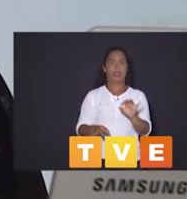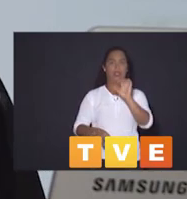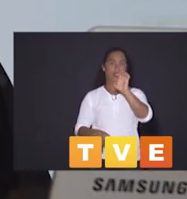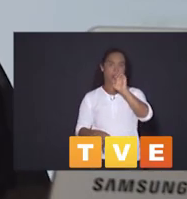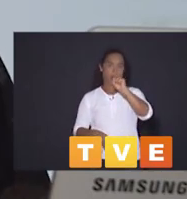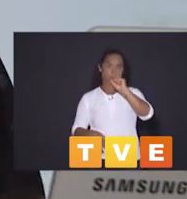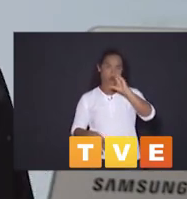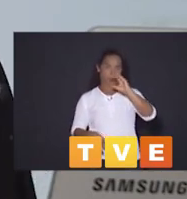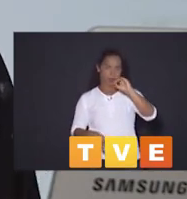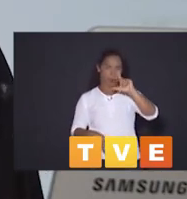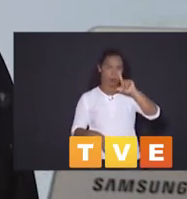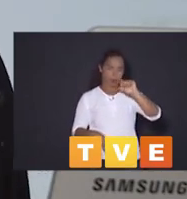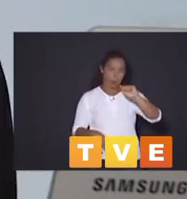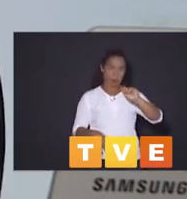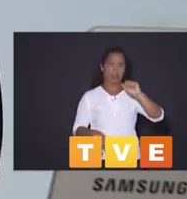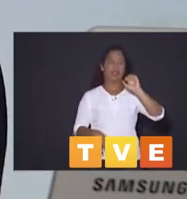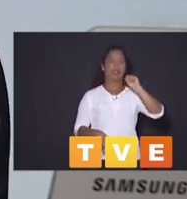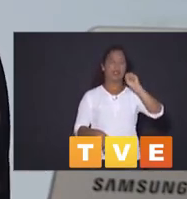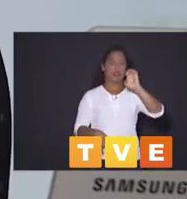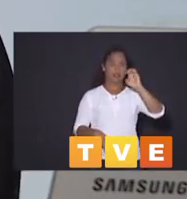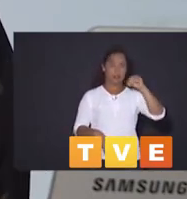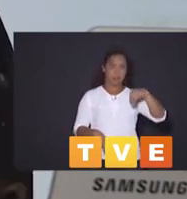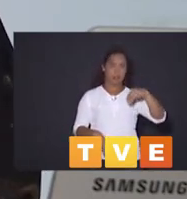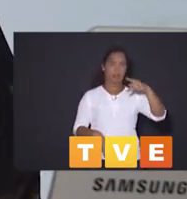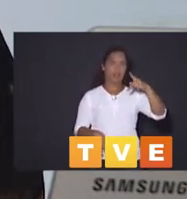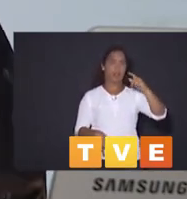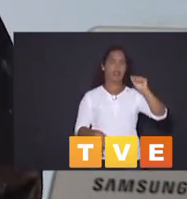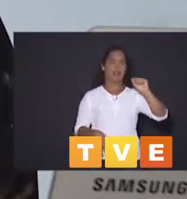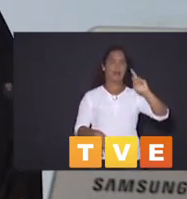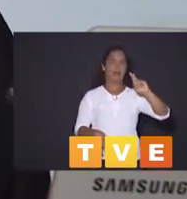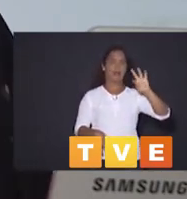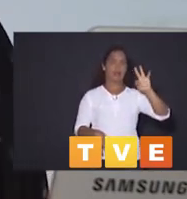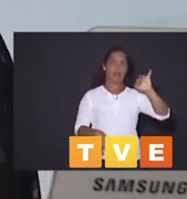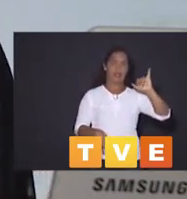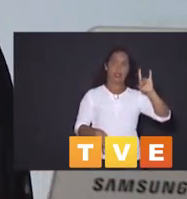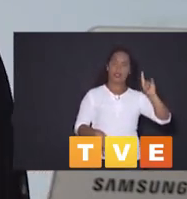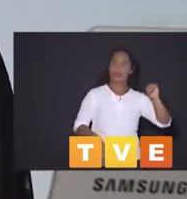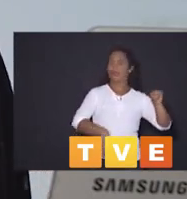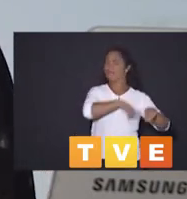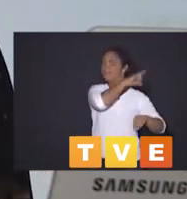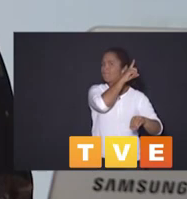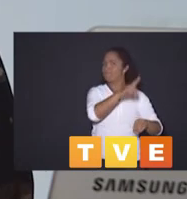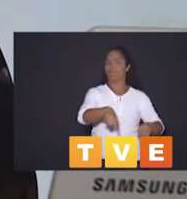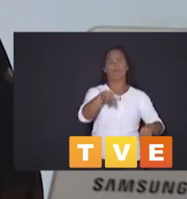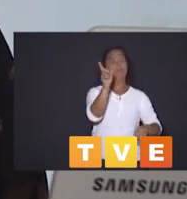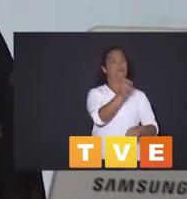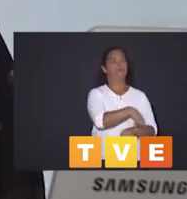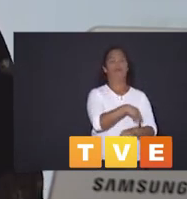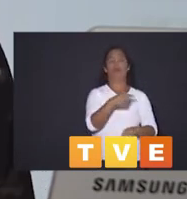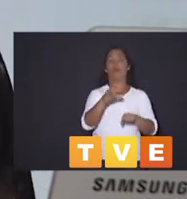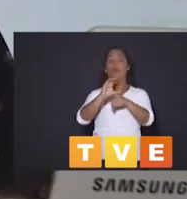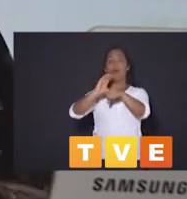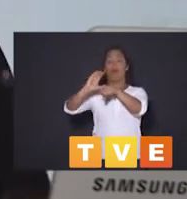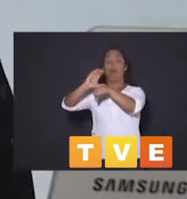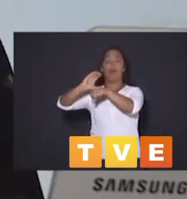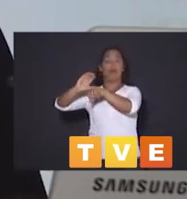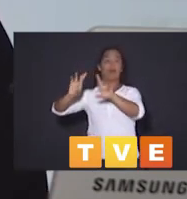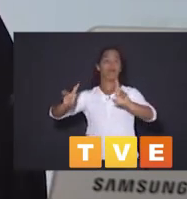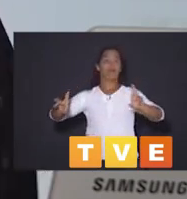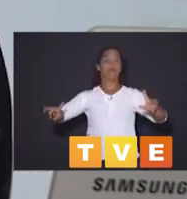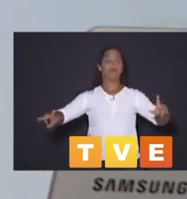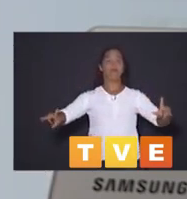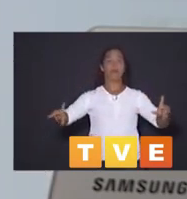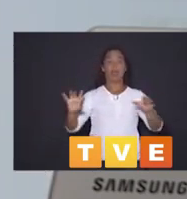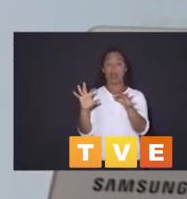projeto inconstitucional é que quando ele chegar é para ser julgado a sua constitucionalidade ele vai ser julgado como inconstitucional porque ele ameaça à liberdade